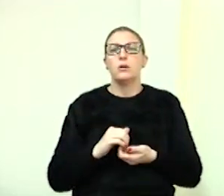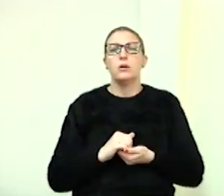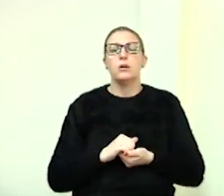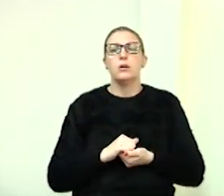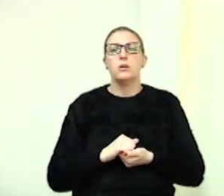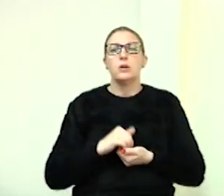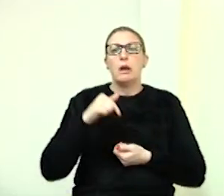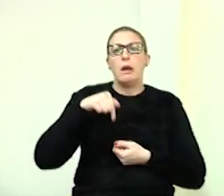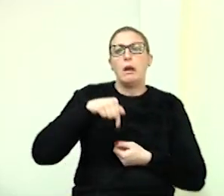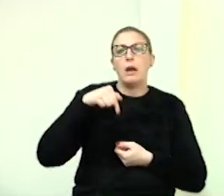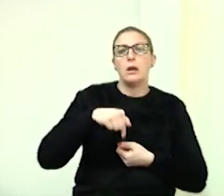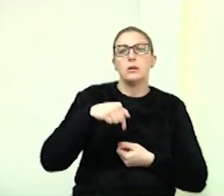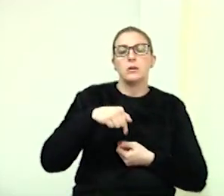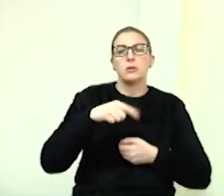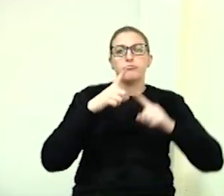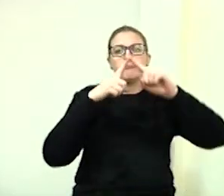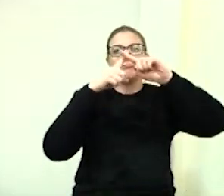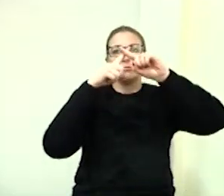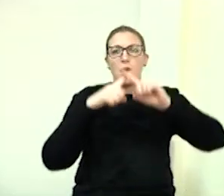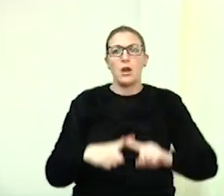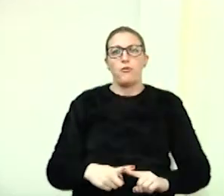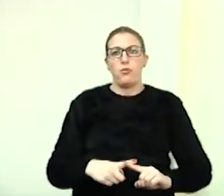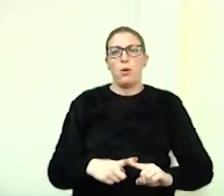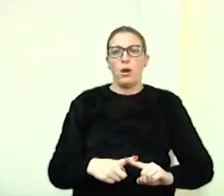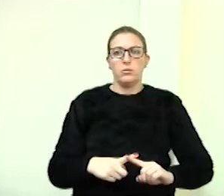aqui para ela ser revogada.